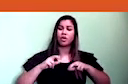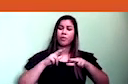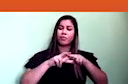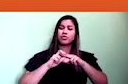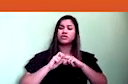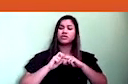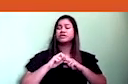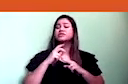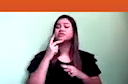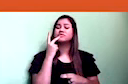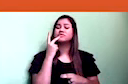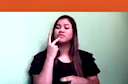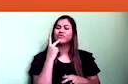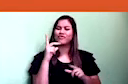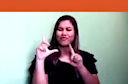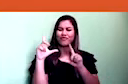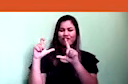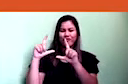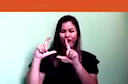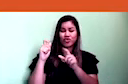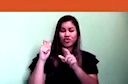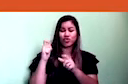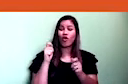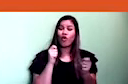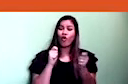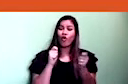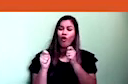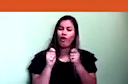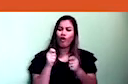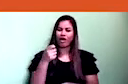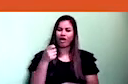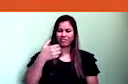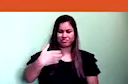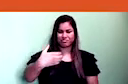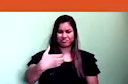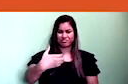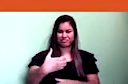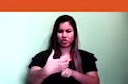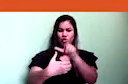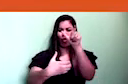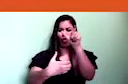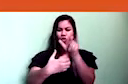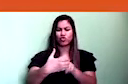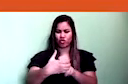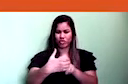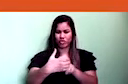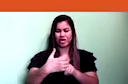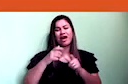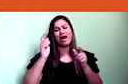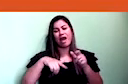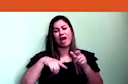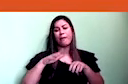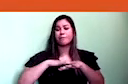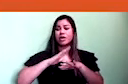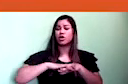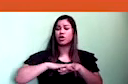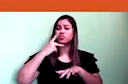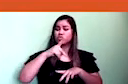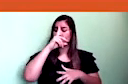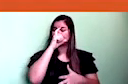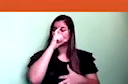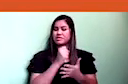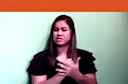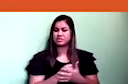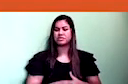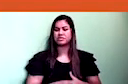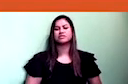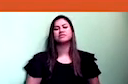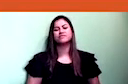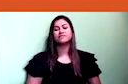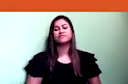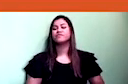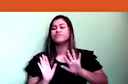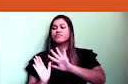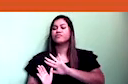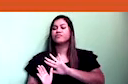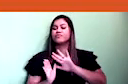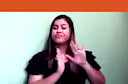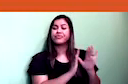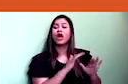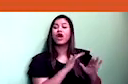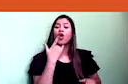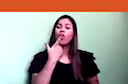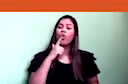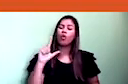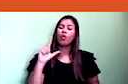controle sobre as distorções de pensamento. Um outro ponto, né? Embora tudo que se diz respeito ao passado Porque